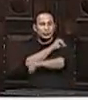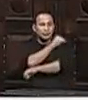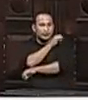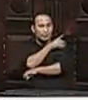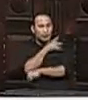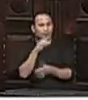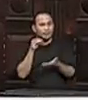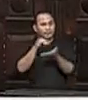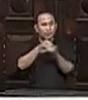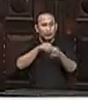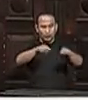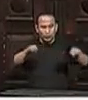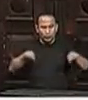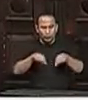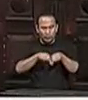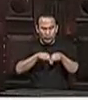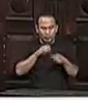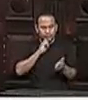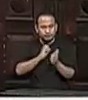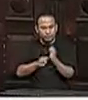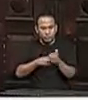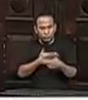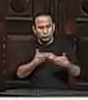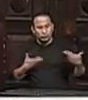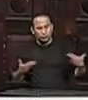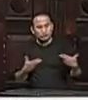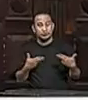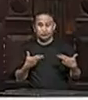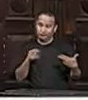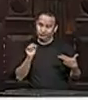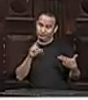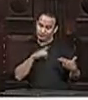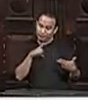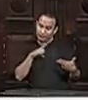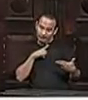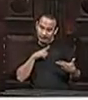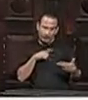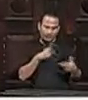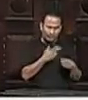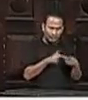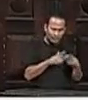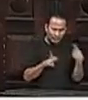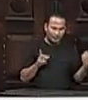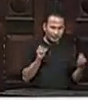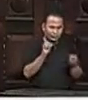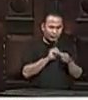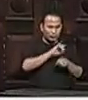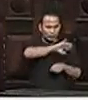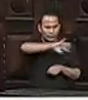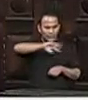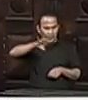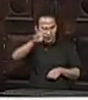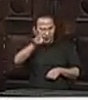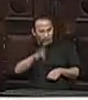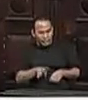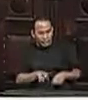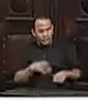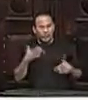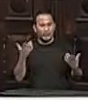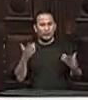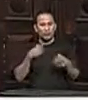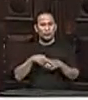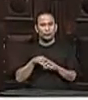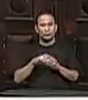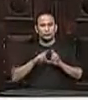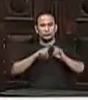quadras poliesportivas. E as que existem, danificadas, sem tela, sem equipamentos mínimos para,